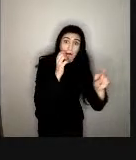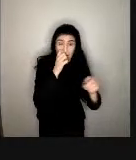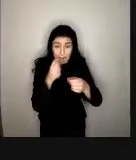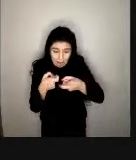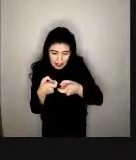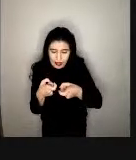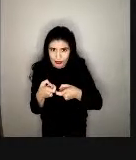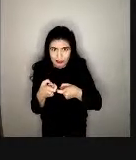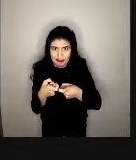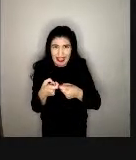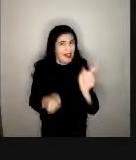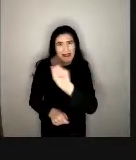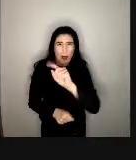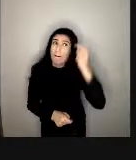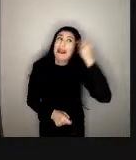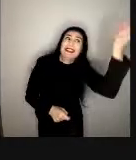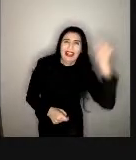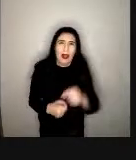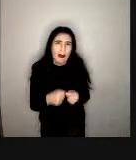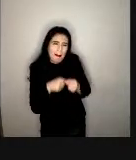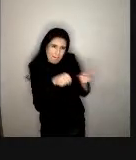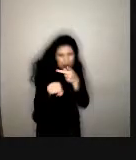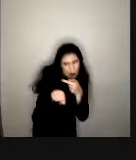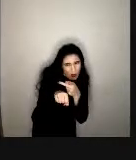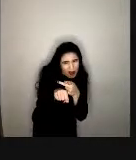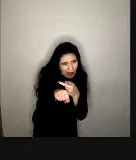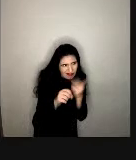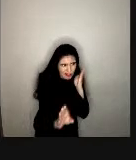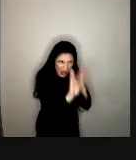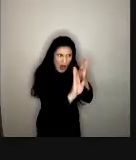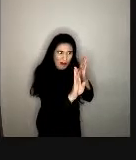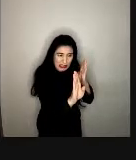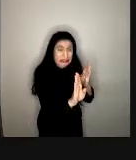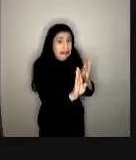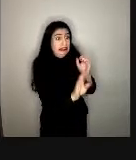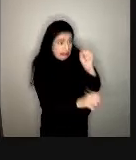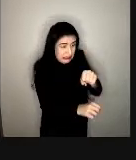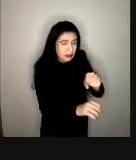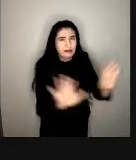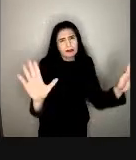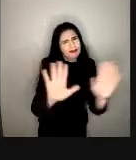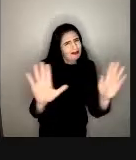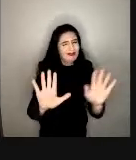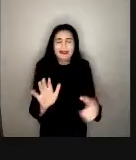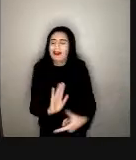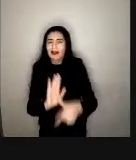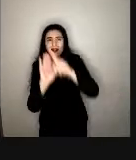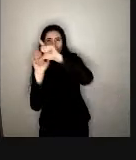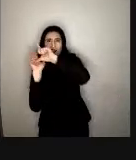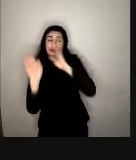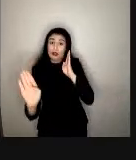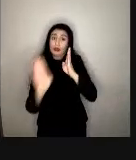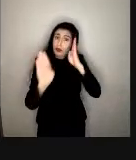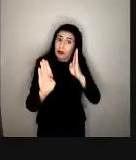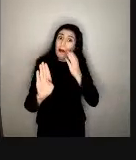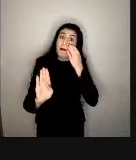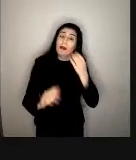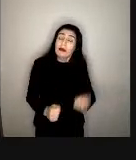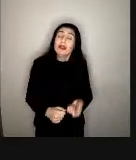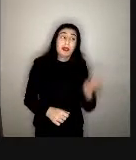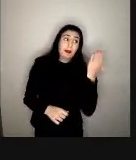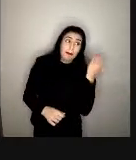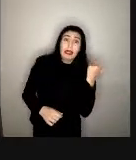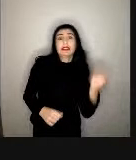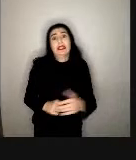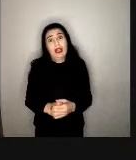teria feito um tratamento que ela provavelmente iria viver muito mais, várias décadas, ia estar convivendo com os netos e agora